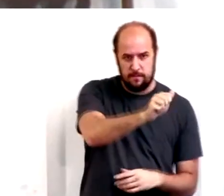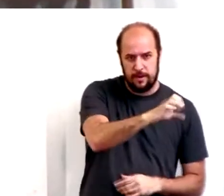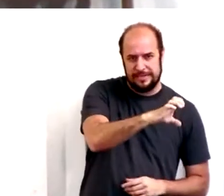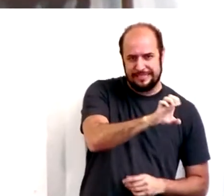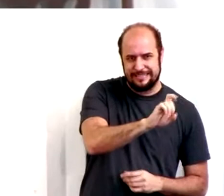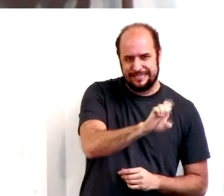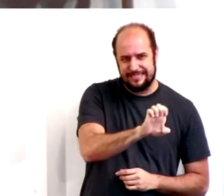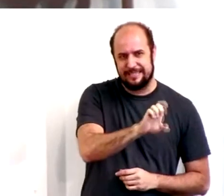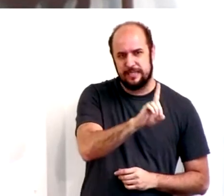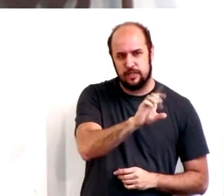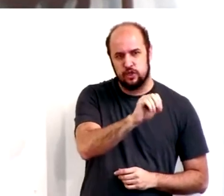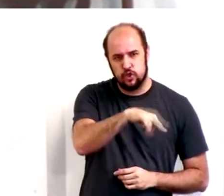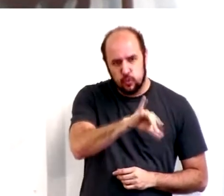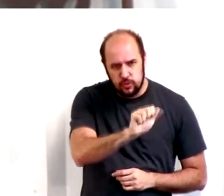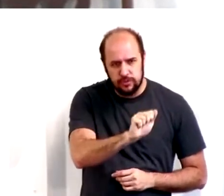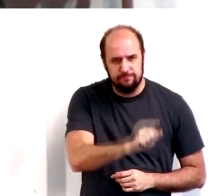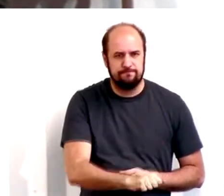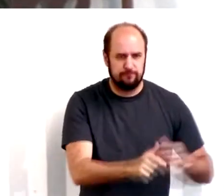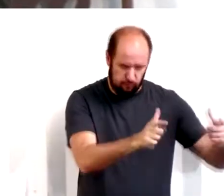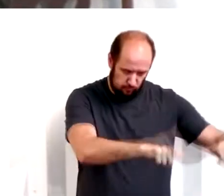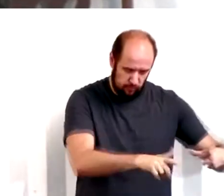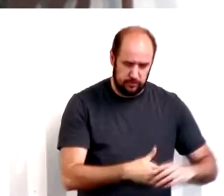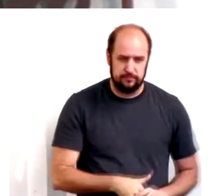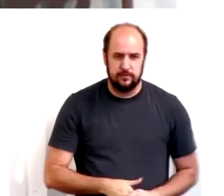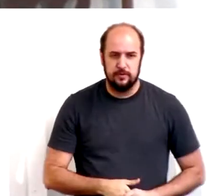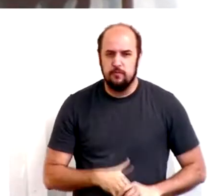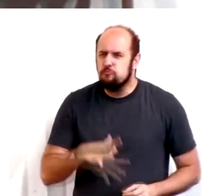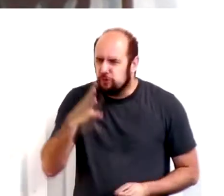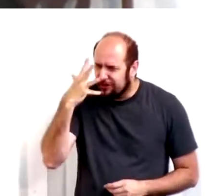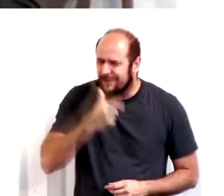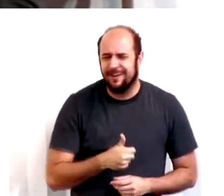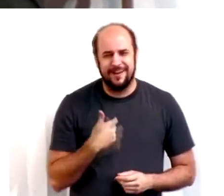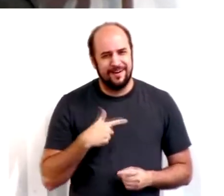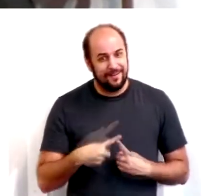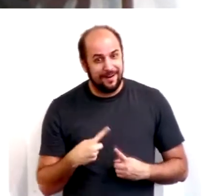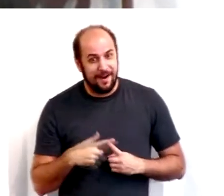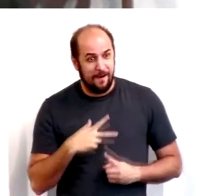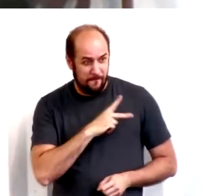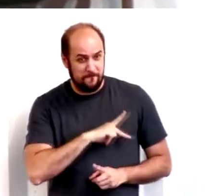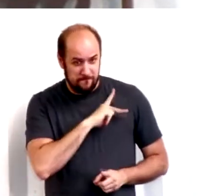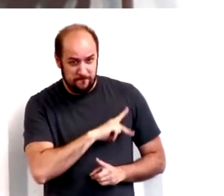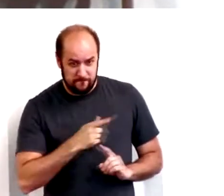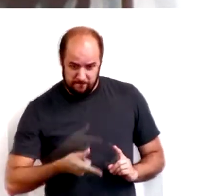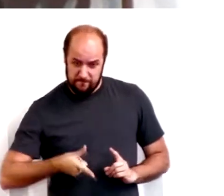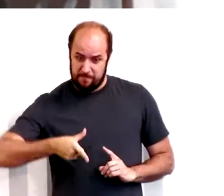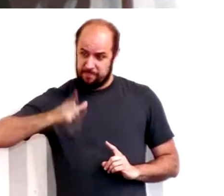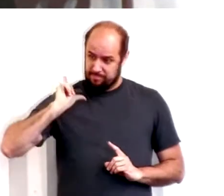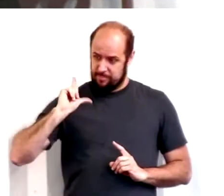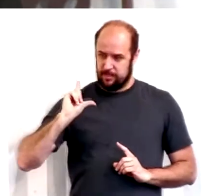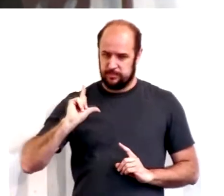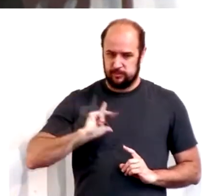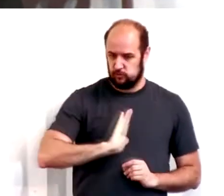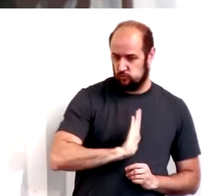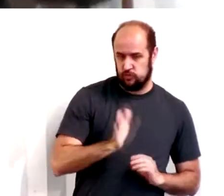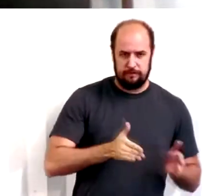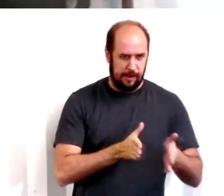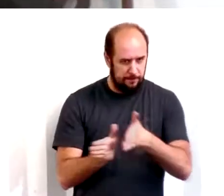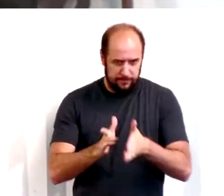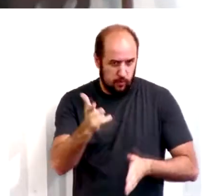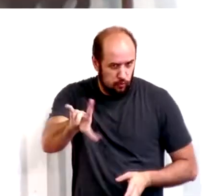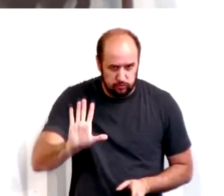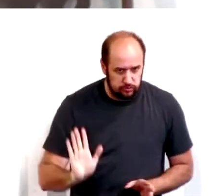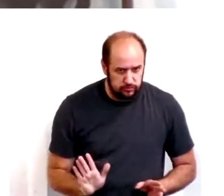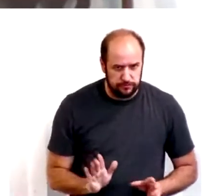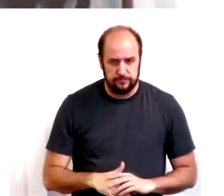era o local que ele deveria estar, e isso é bonito, porque Paulo antes ele iria para Bitínia,